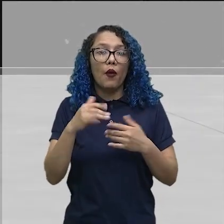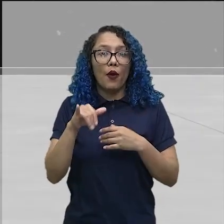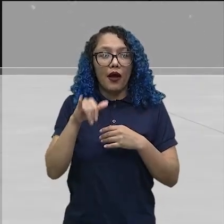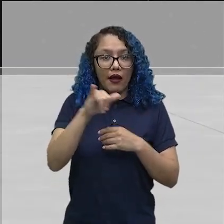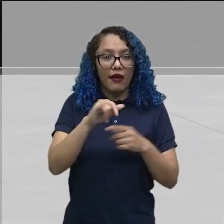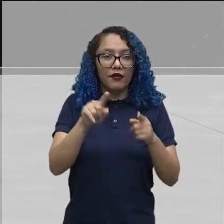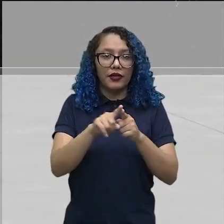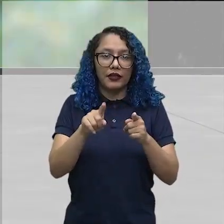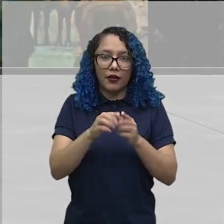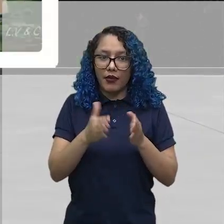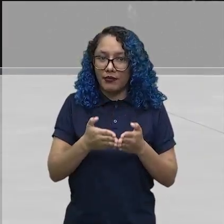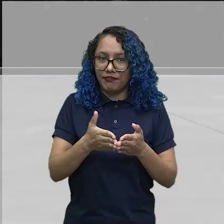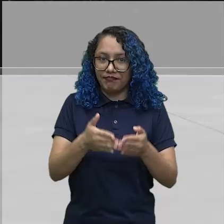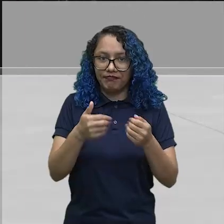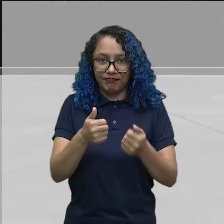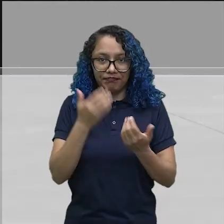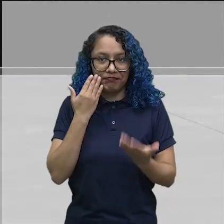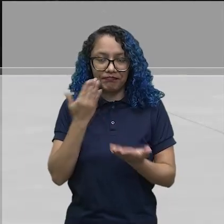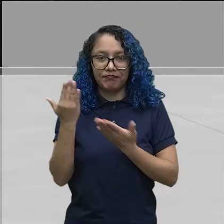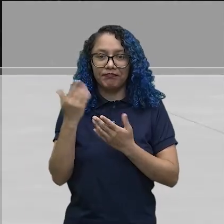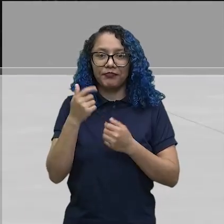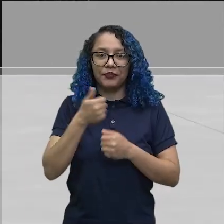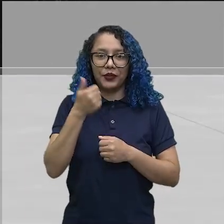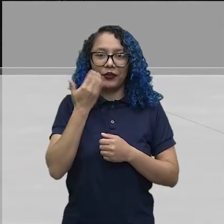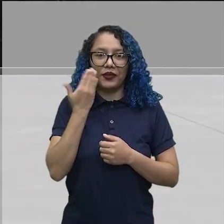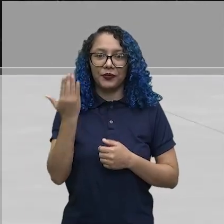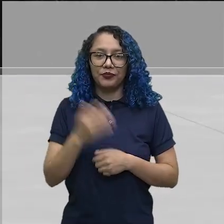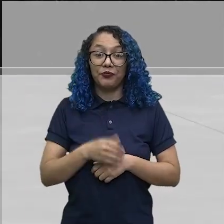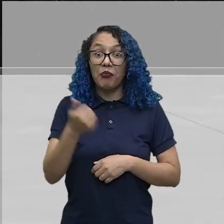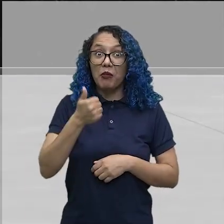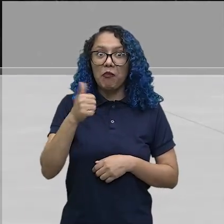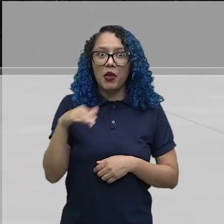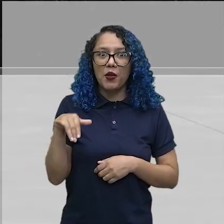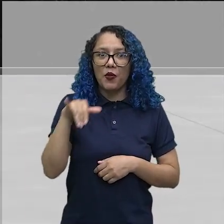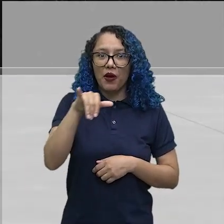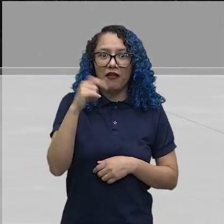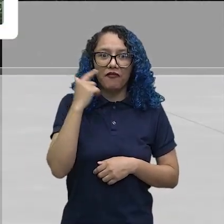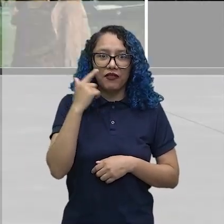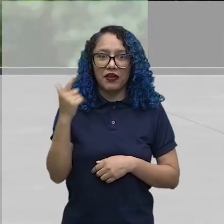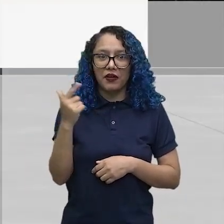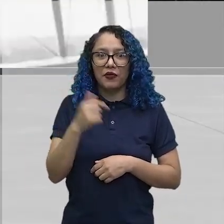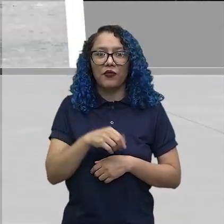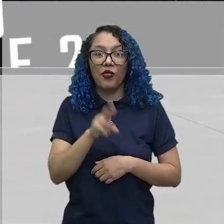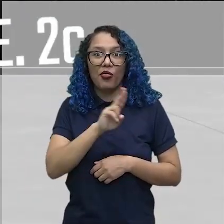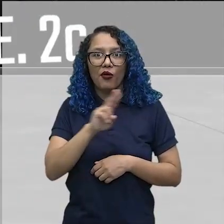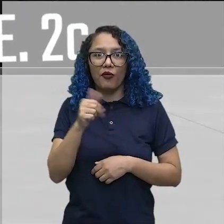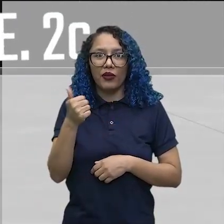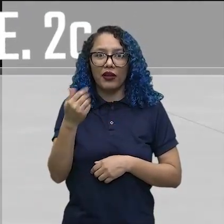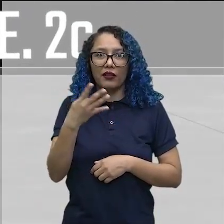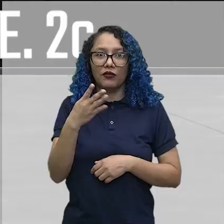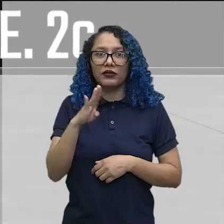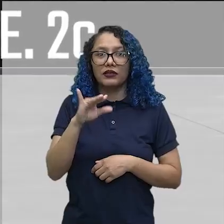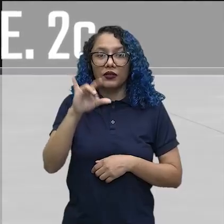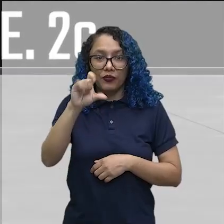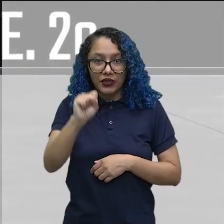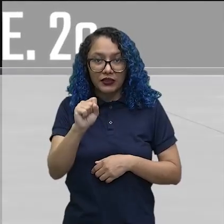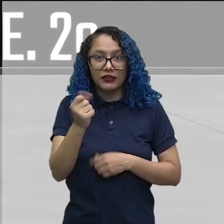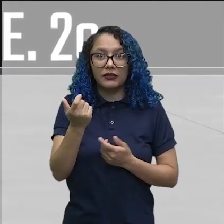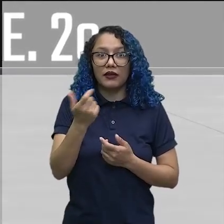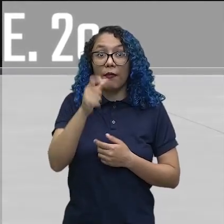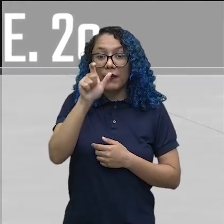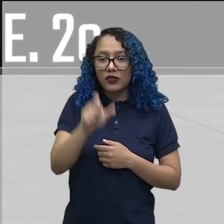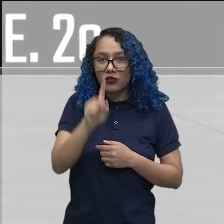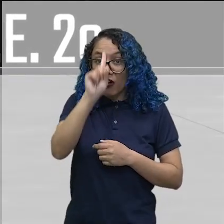com o transporte aéreo, tá? Olha aqui o primeiro avião, né, o 14 bis, projetado por um brasileiro, Santos